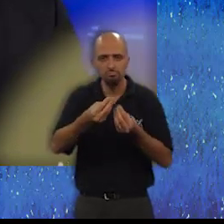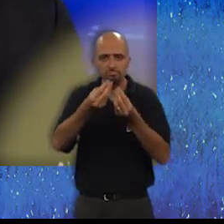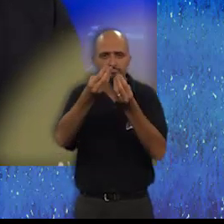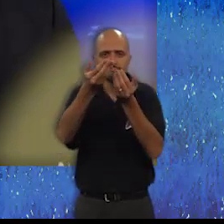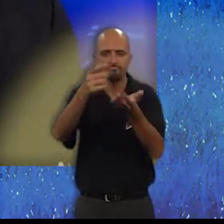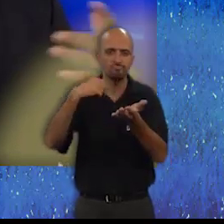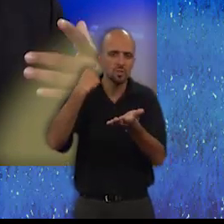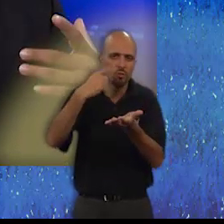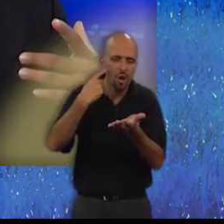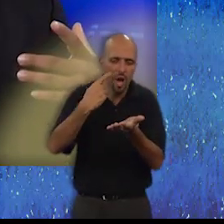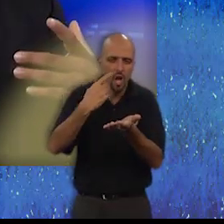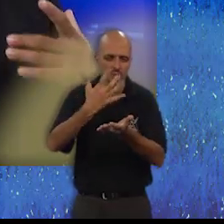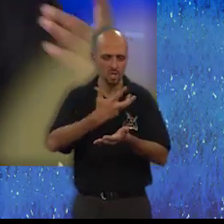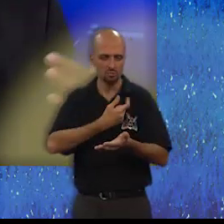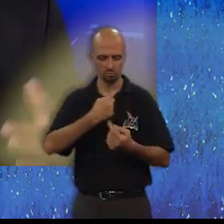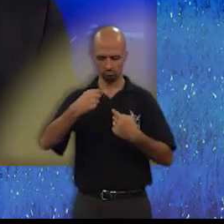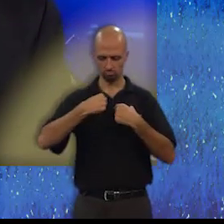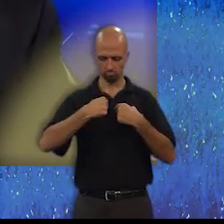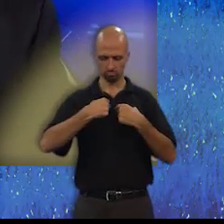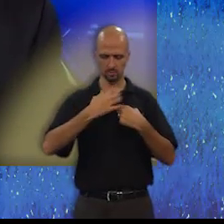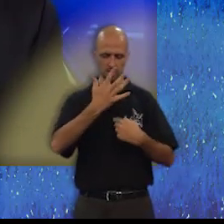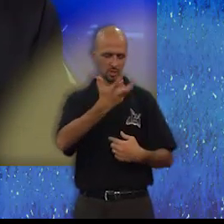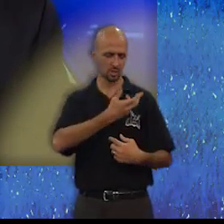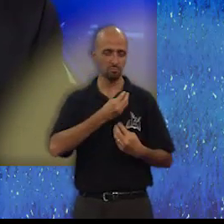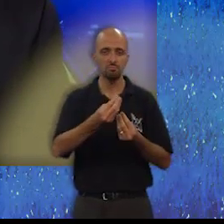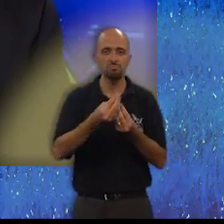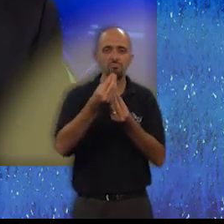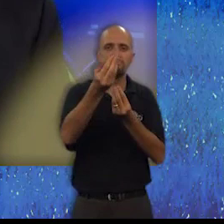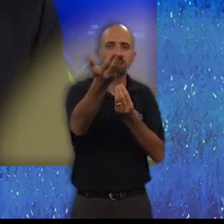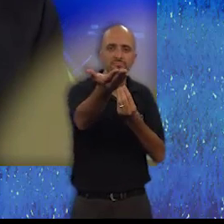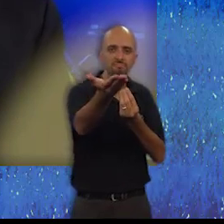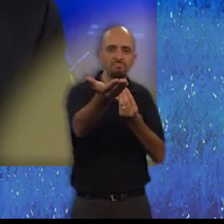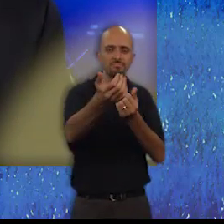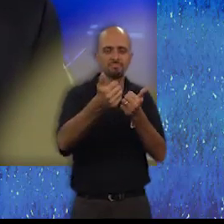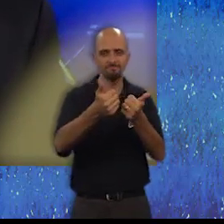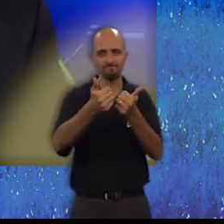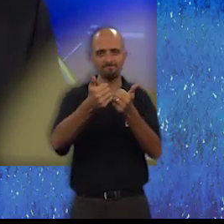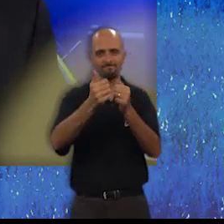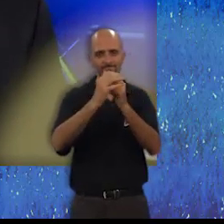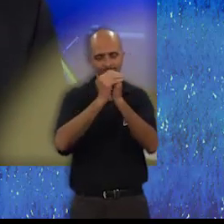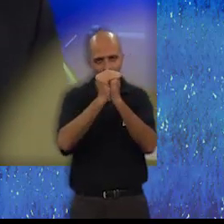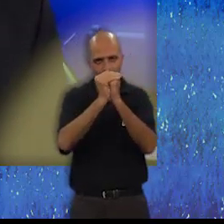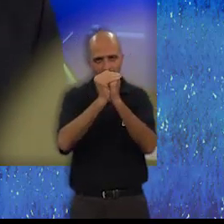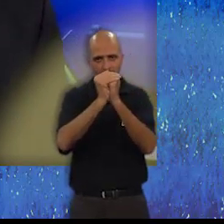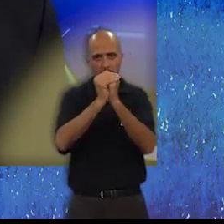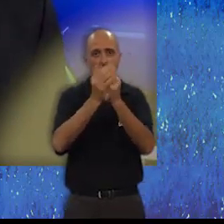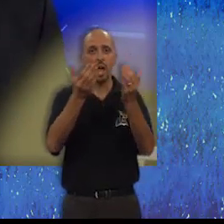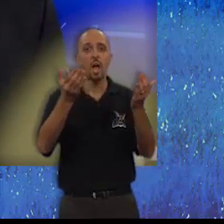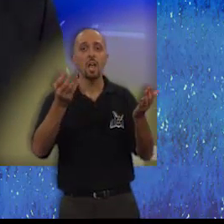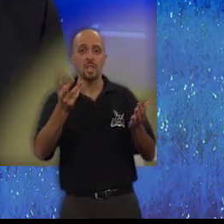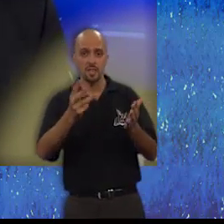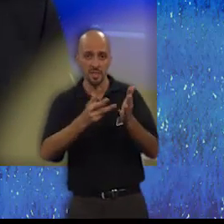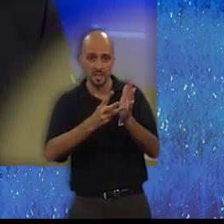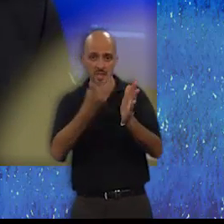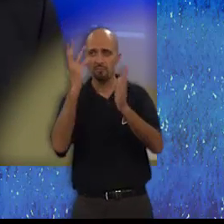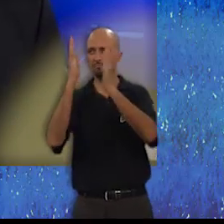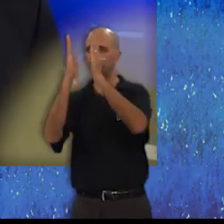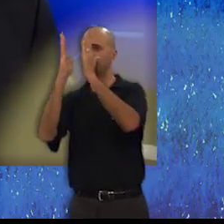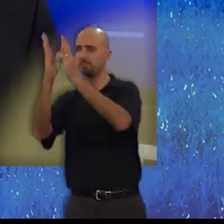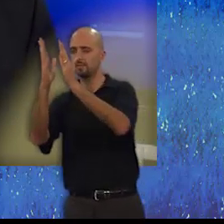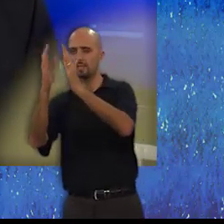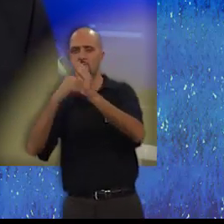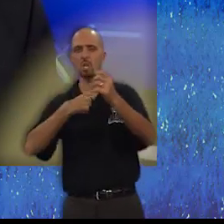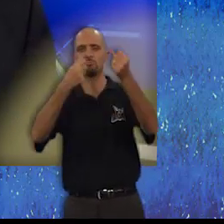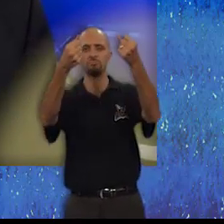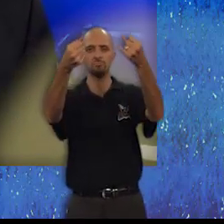está disponível para mim e para você. Amém? No terceiro bloco, eu quero falar para você sobre uma terceira pessoa.